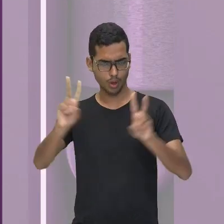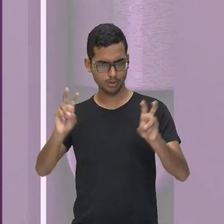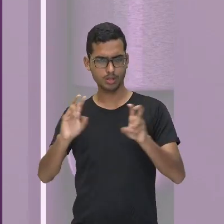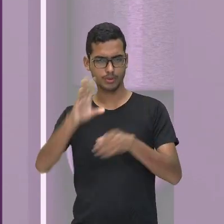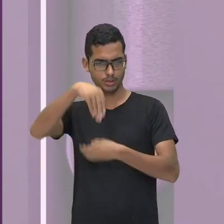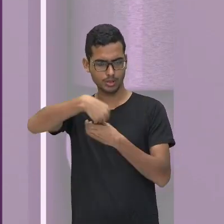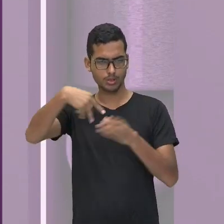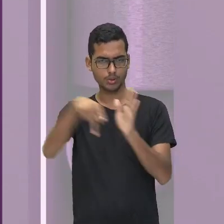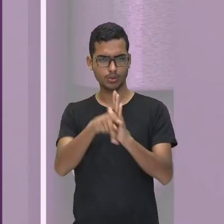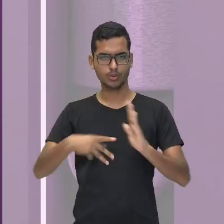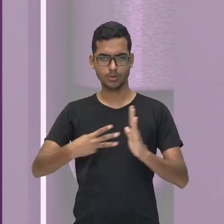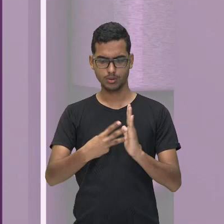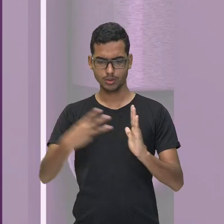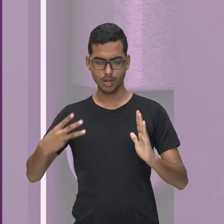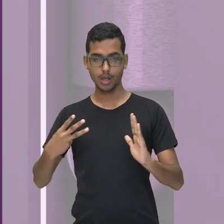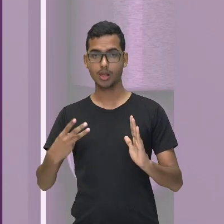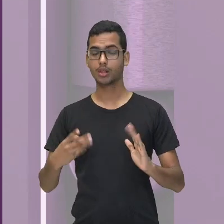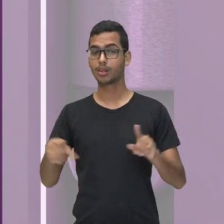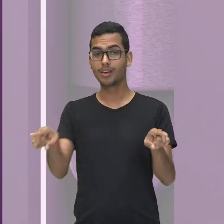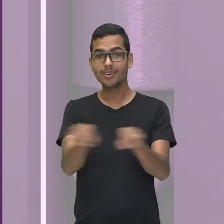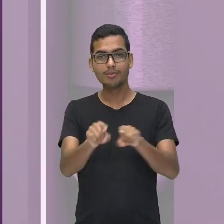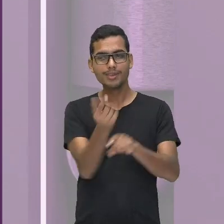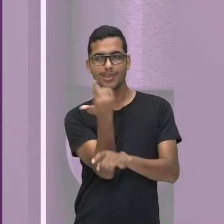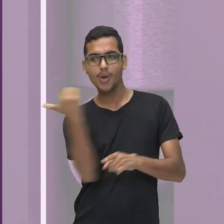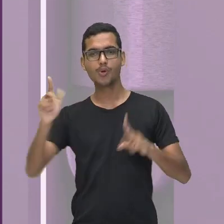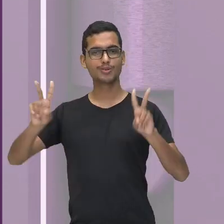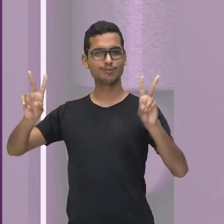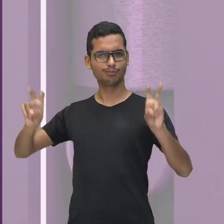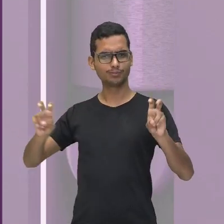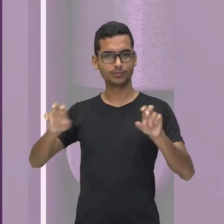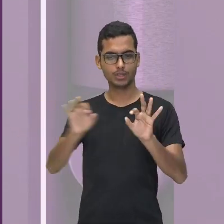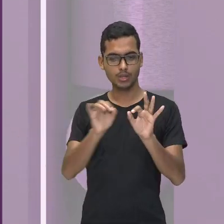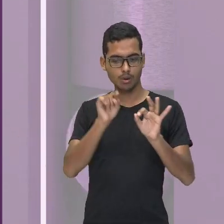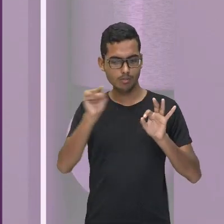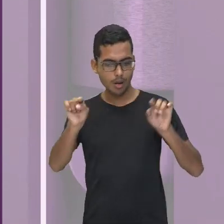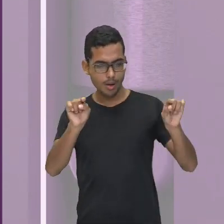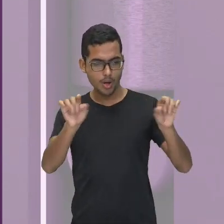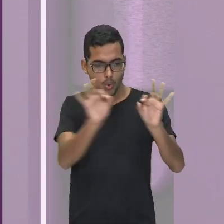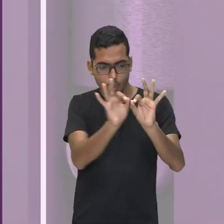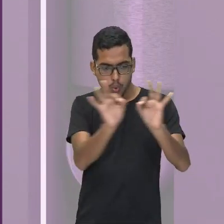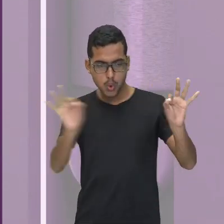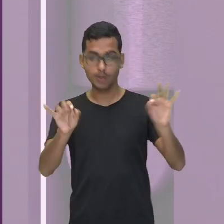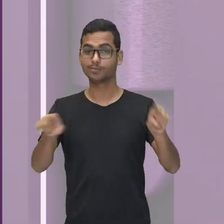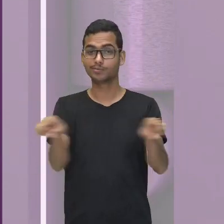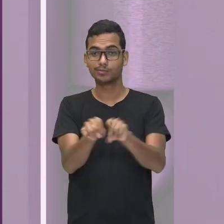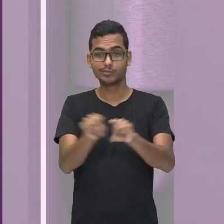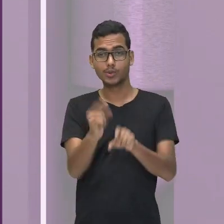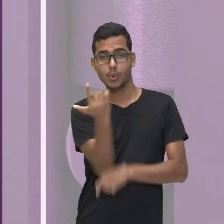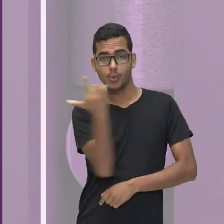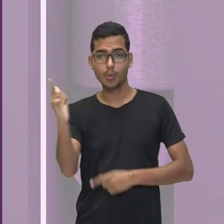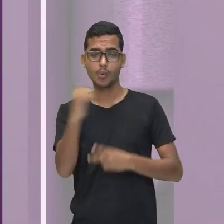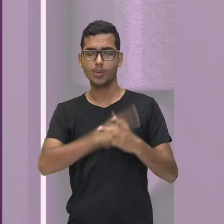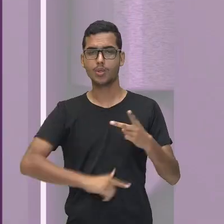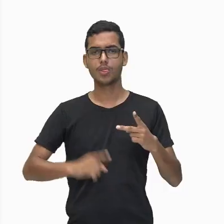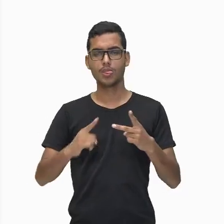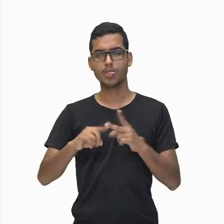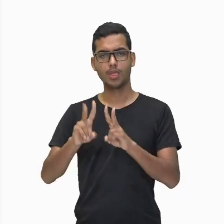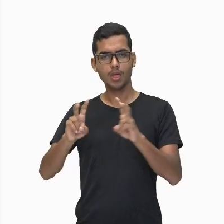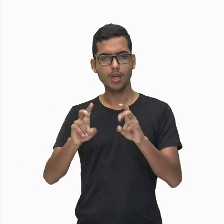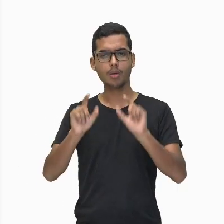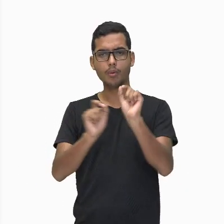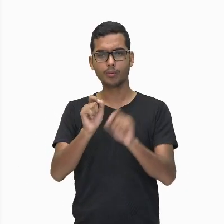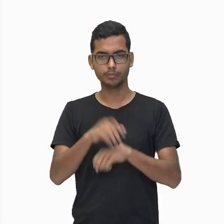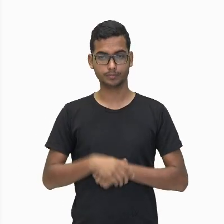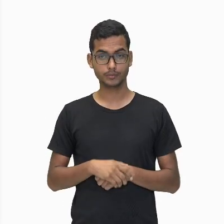também mencionamos aqui outro tema, né? Além da distância entre dois pontos, nós falamos aqui da distância de um ponto a uma